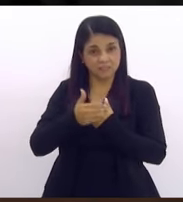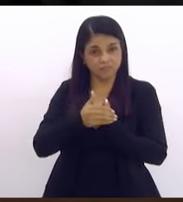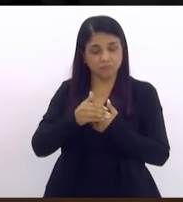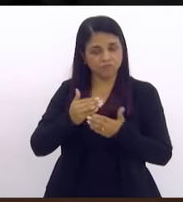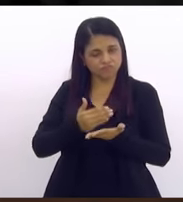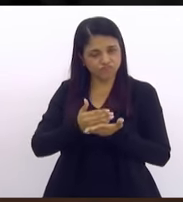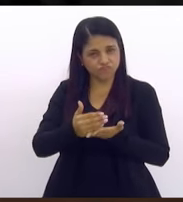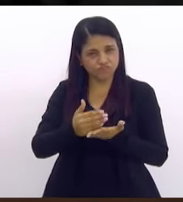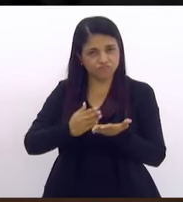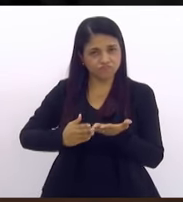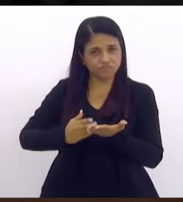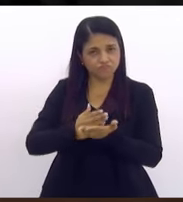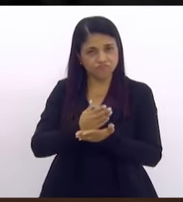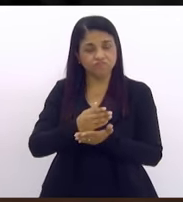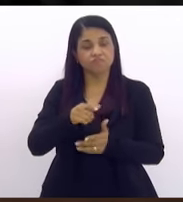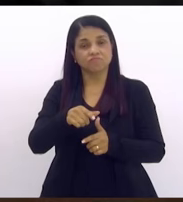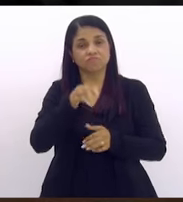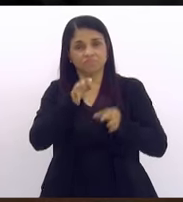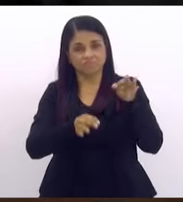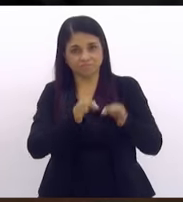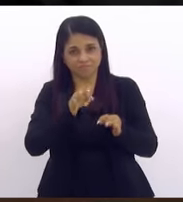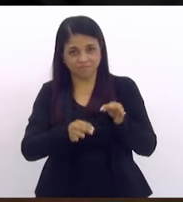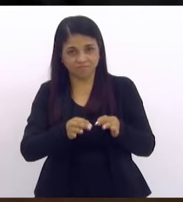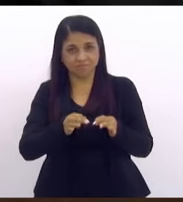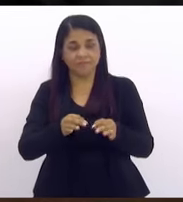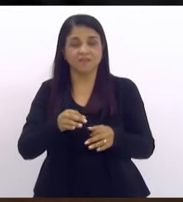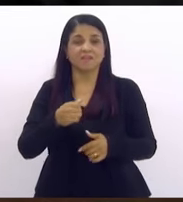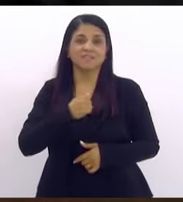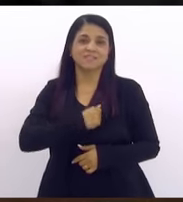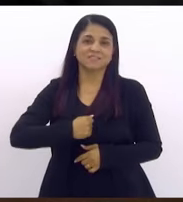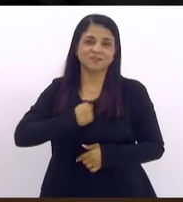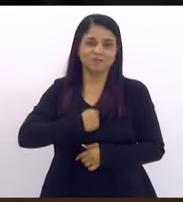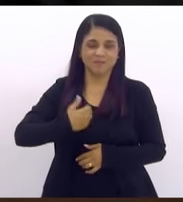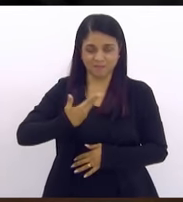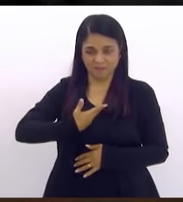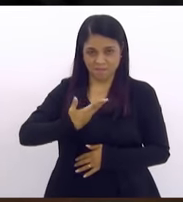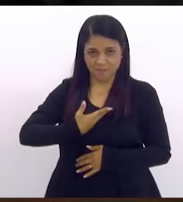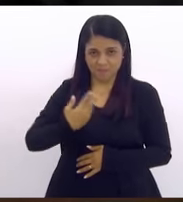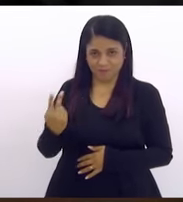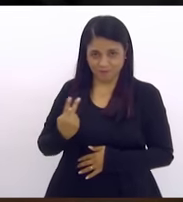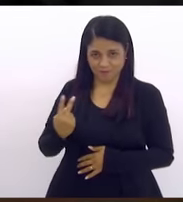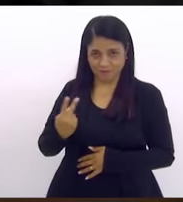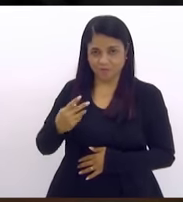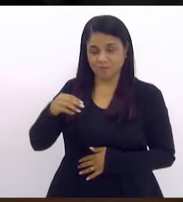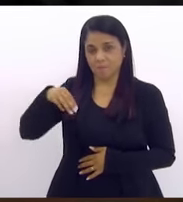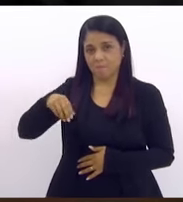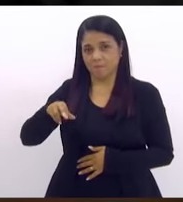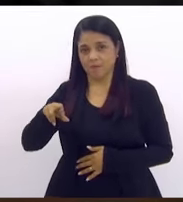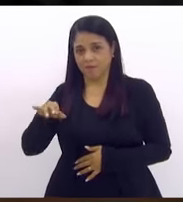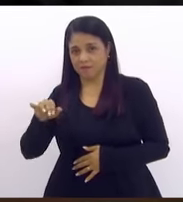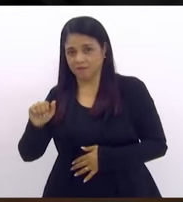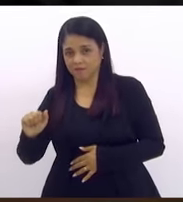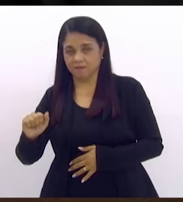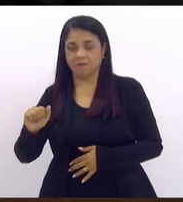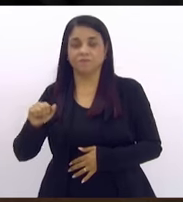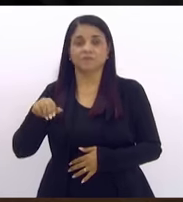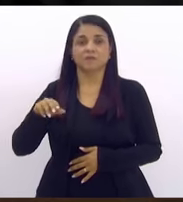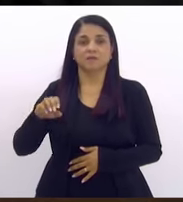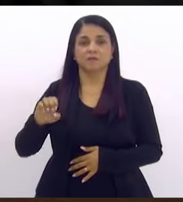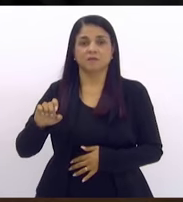carreira através da muito Saudosa e querida amiga comum Maria elizabe tud Junqueira Aires